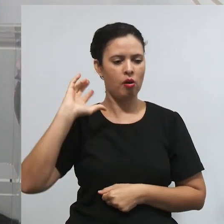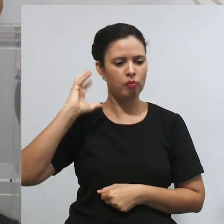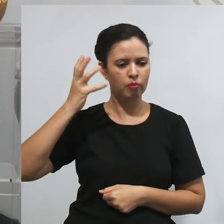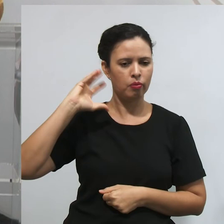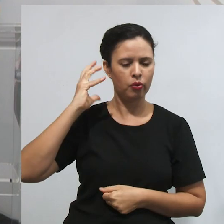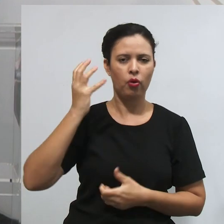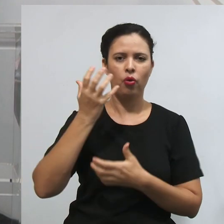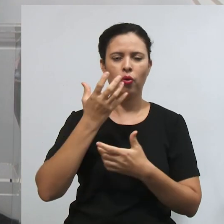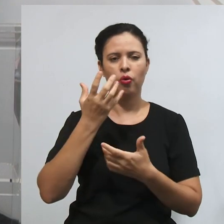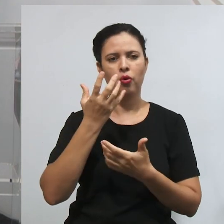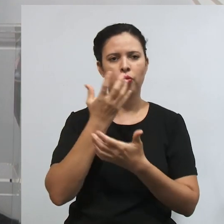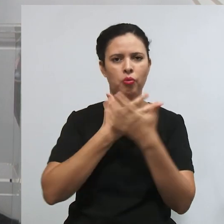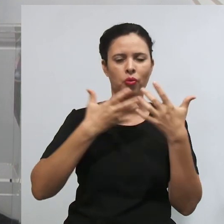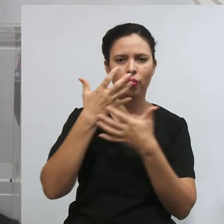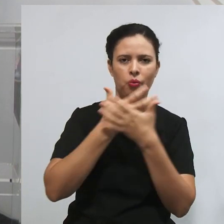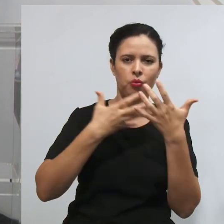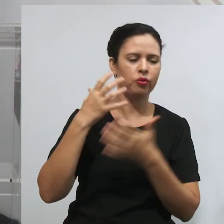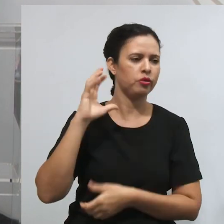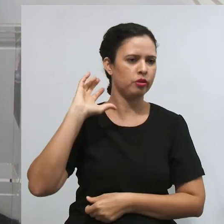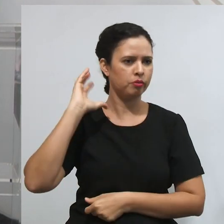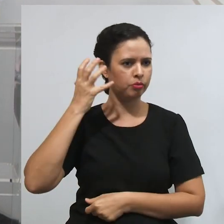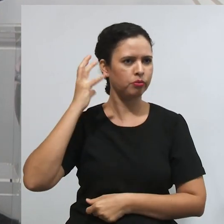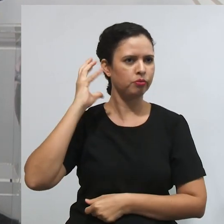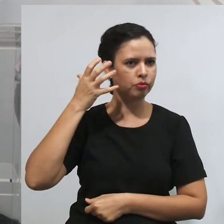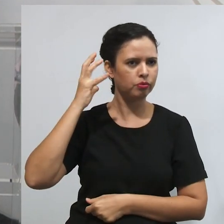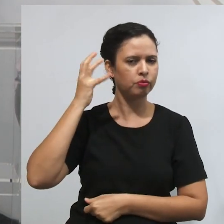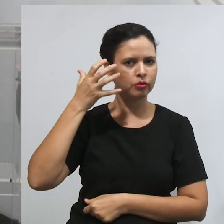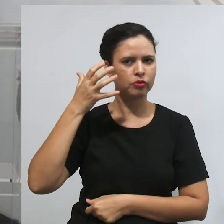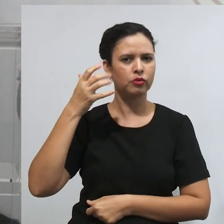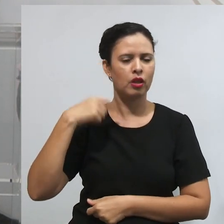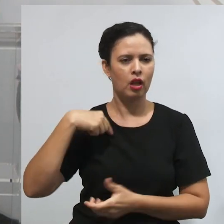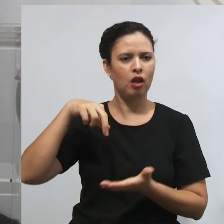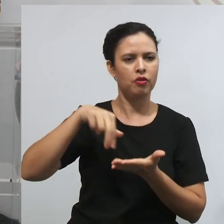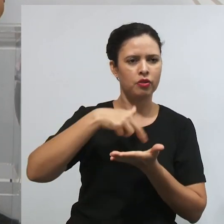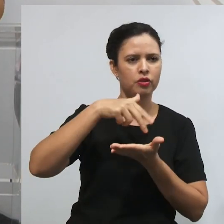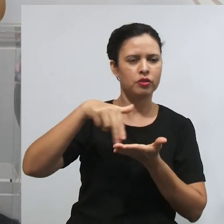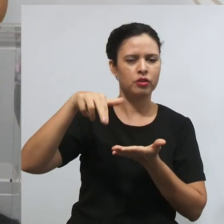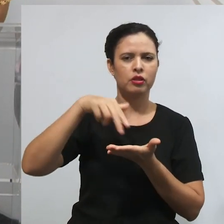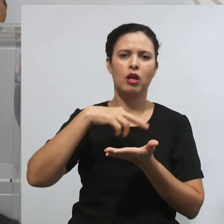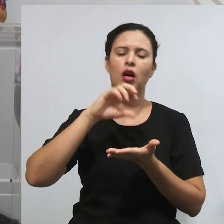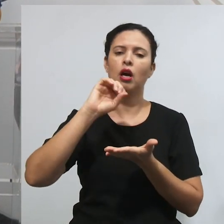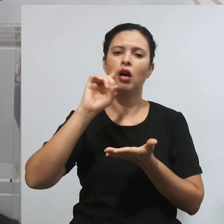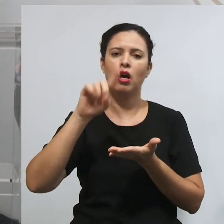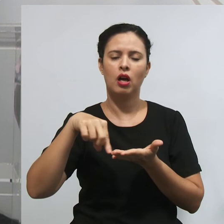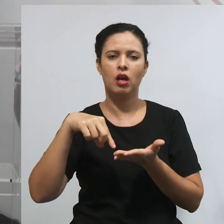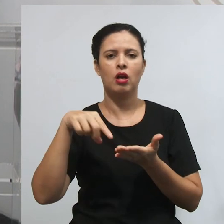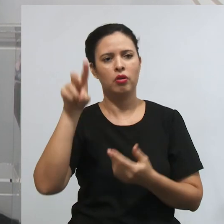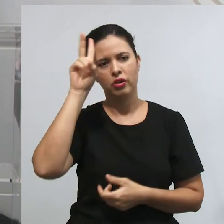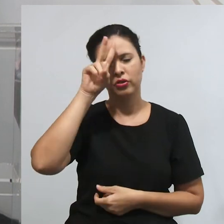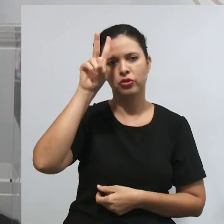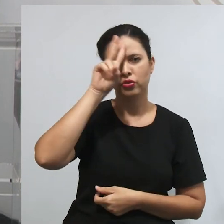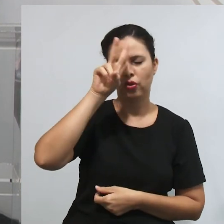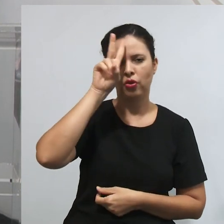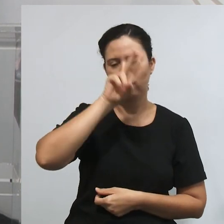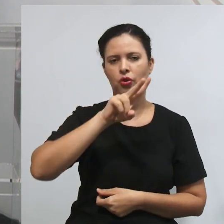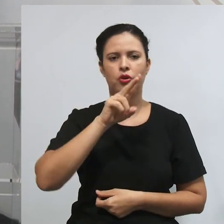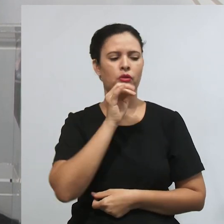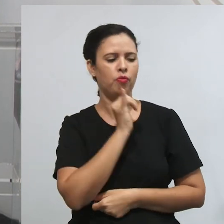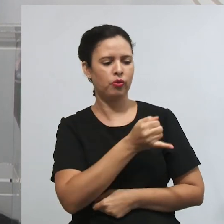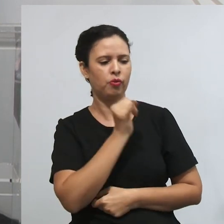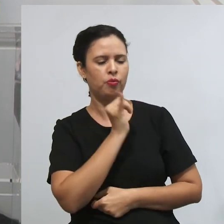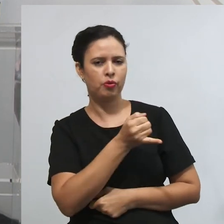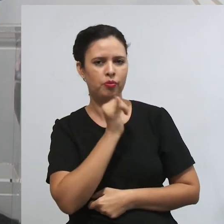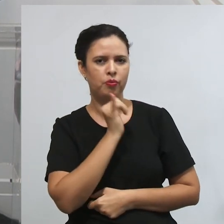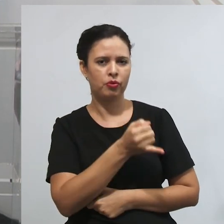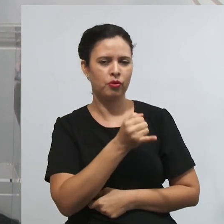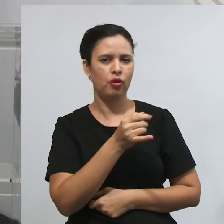para fazer uma dinâmica com a turminha, vamos dançar uma historinha contada através de um